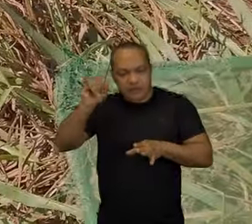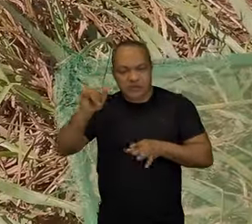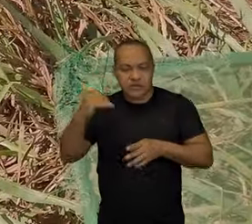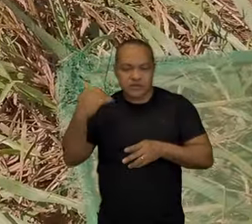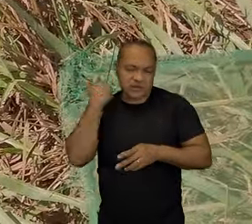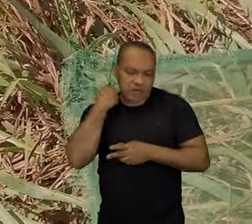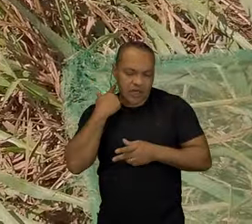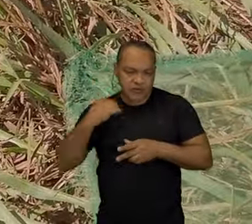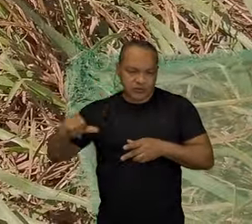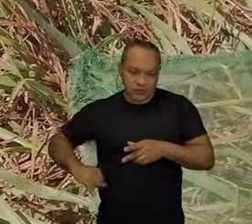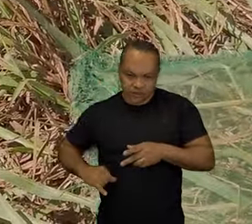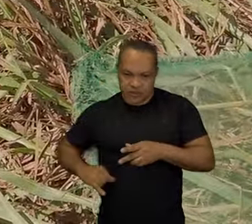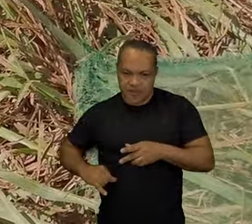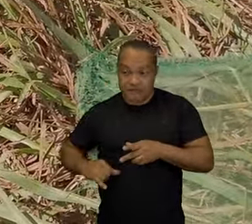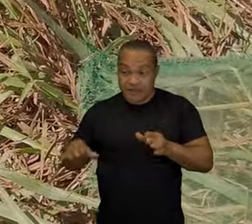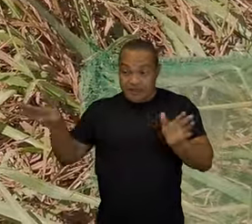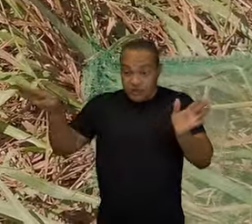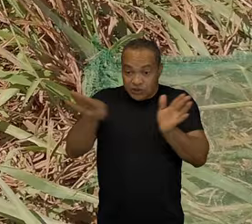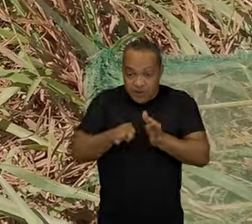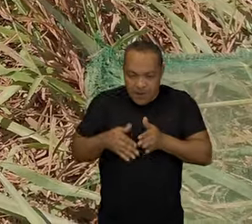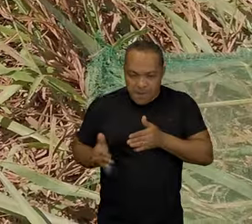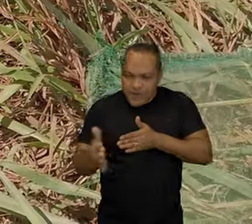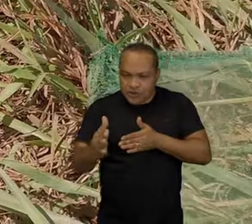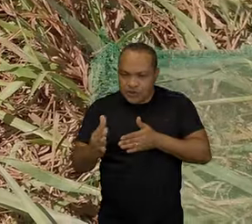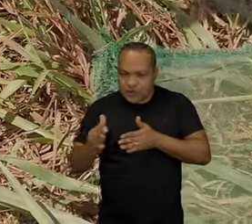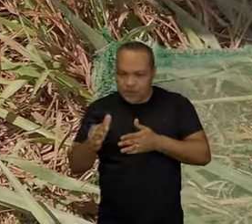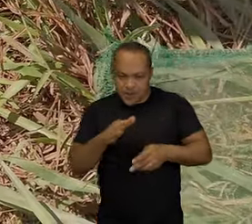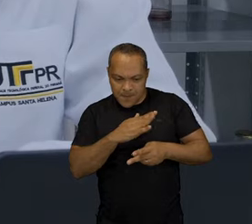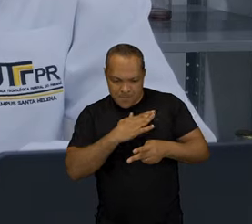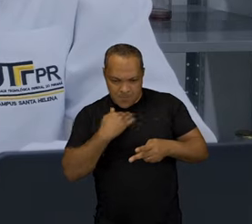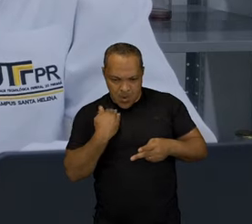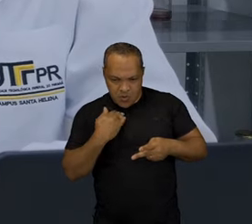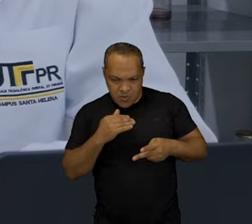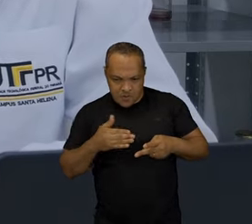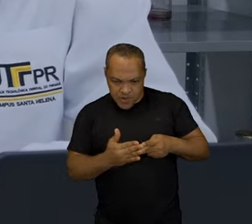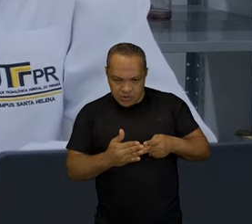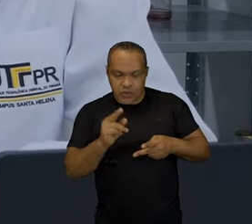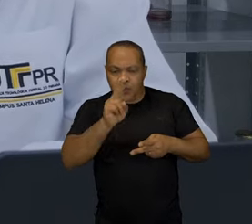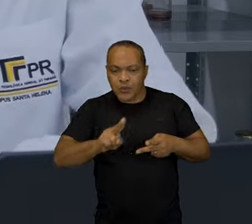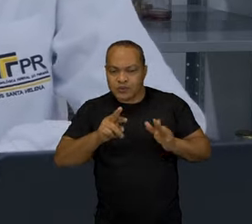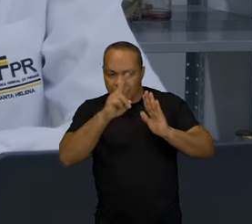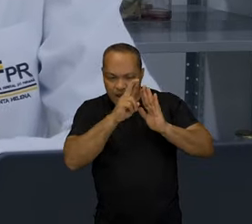estresse possível. Quando nós recebemos os peixes, após a eutanásia, nós utilizamos,